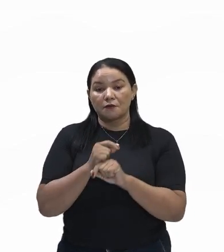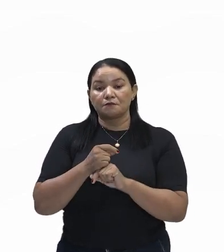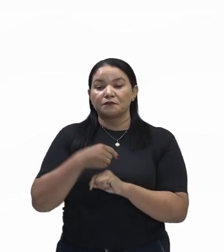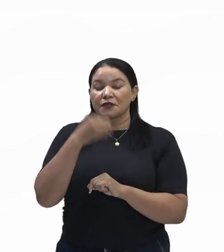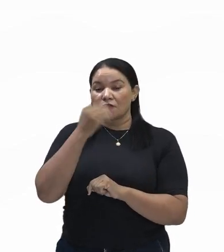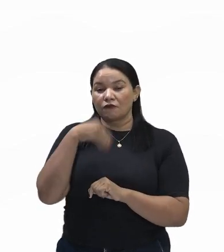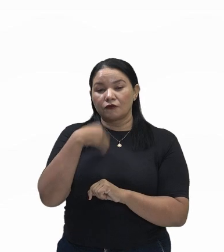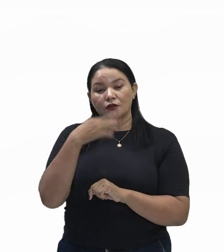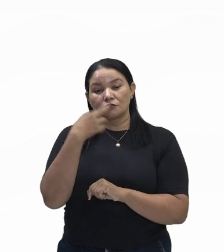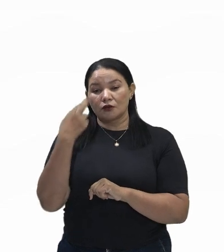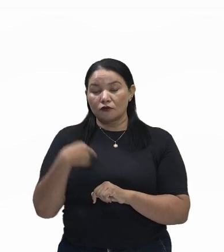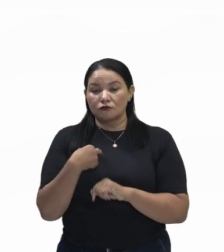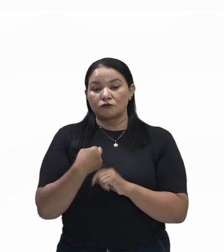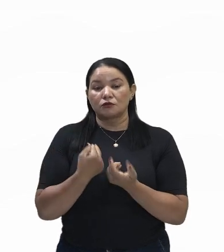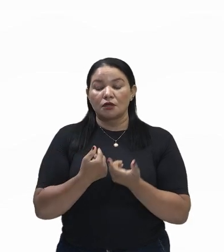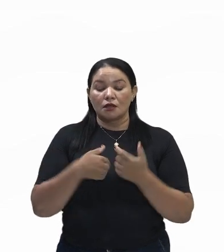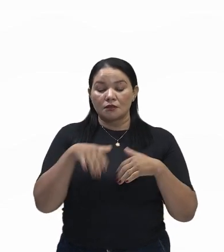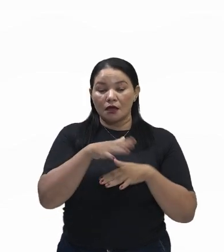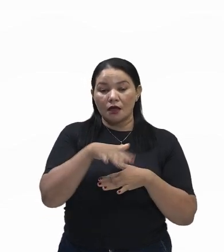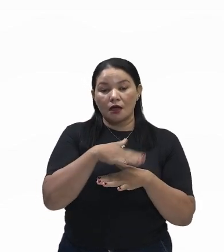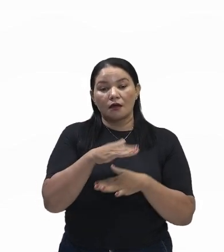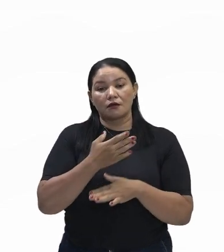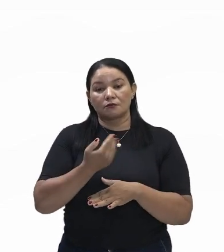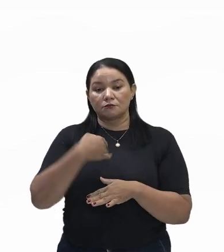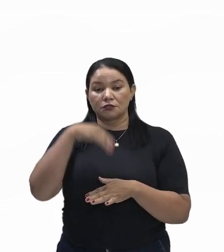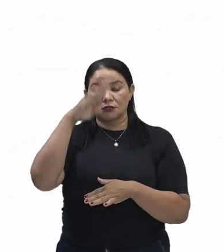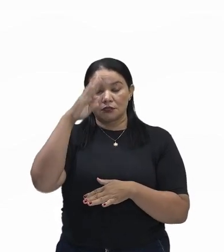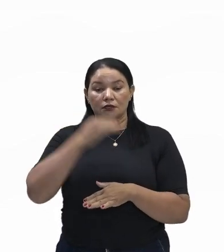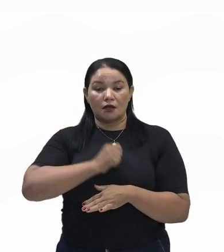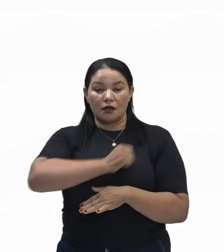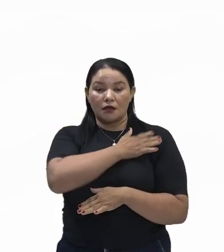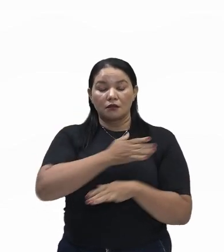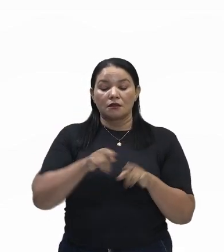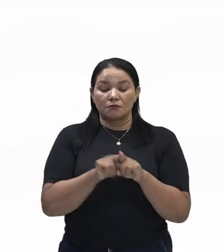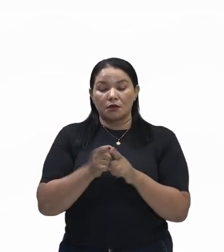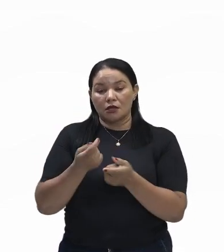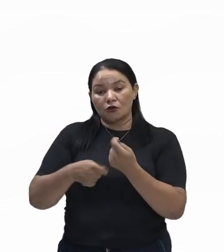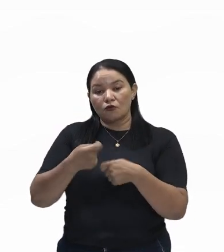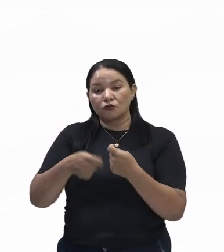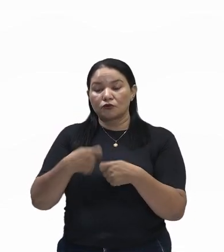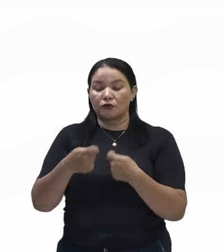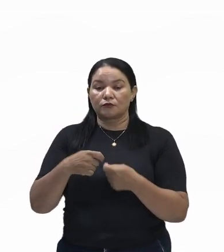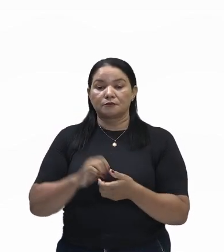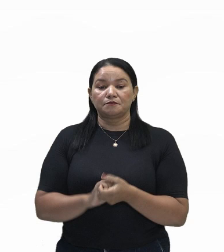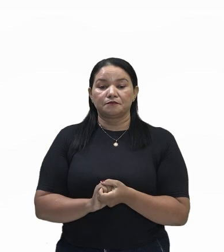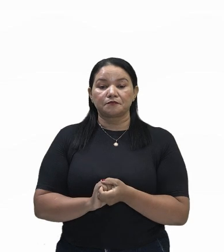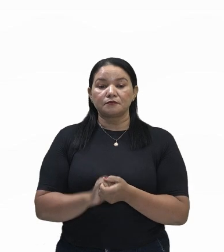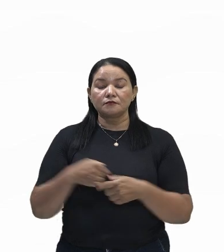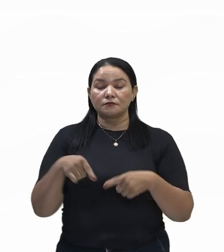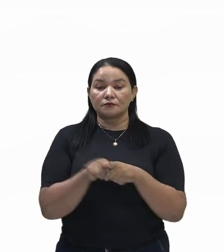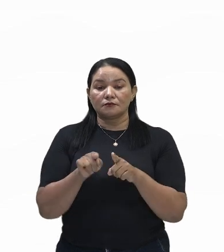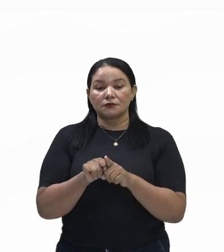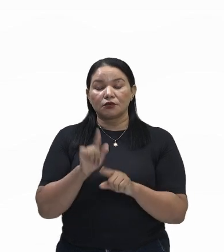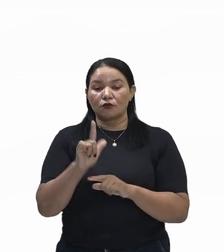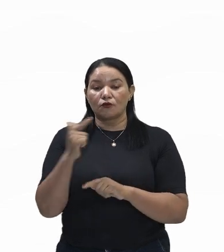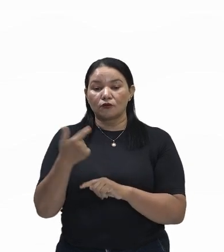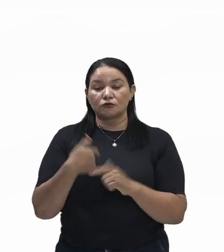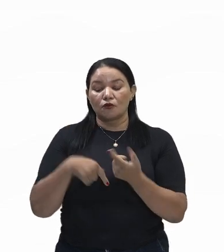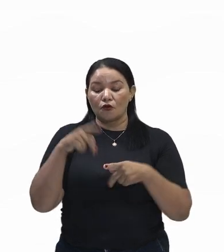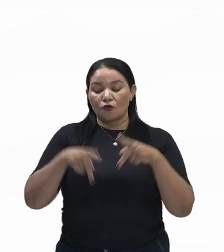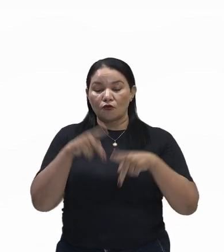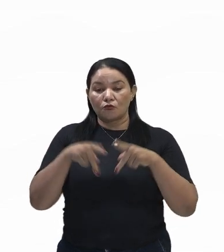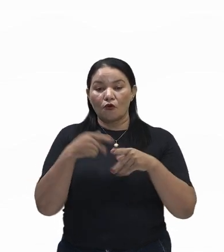Rússia em questão militar e econômica, sobretudo. E uma das grandes reivindicações do